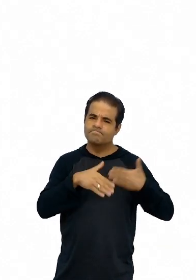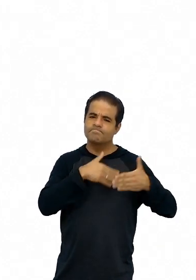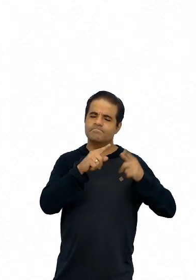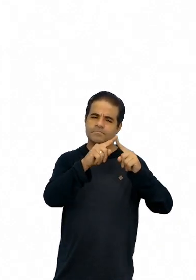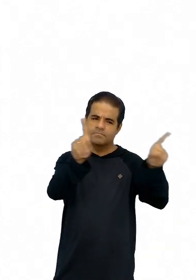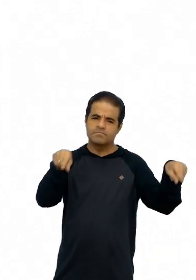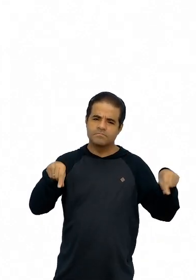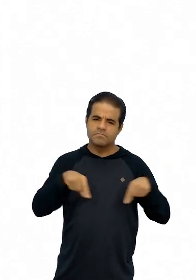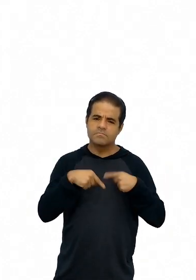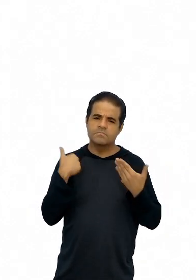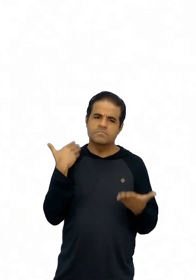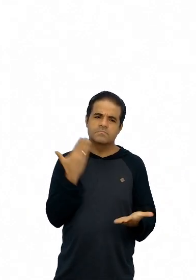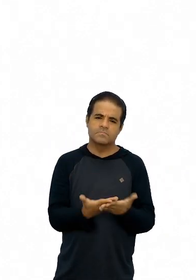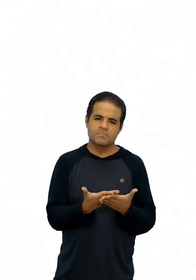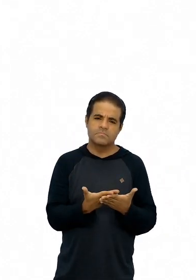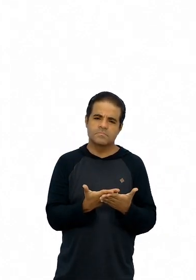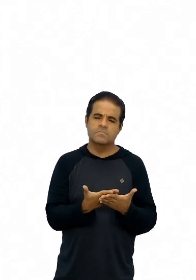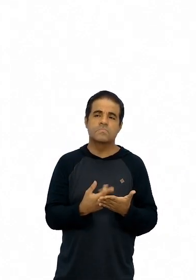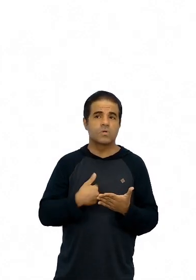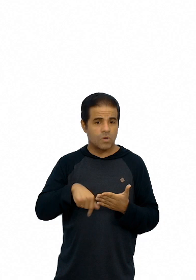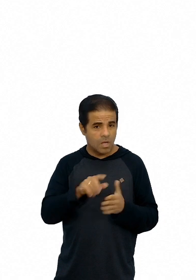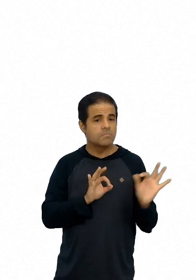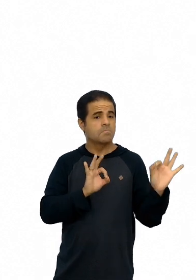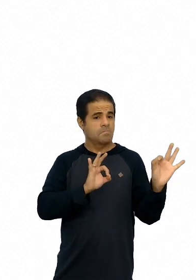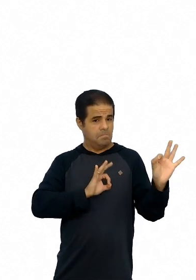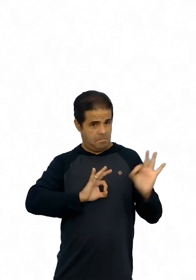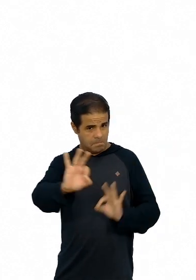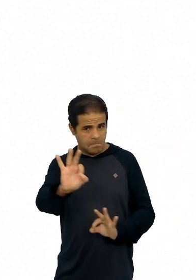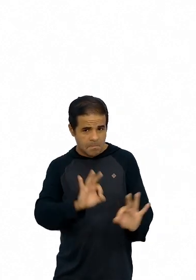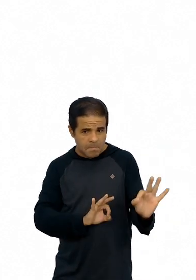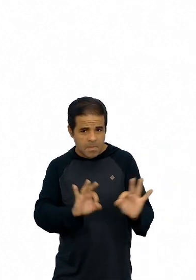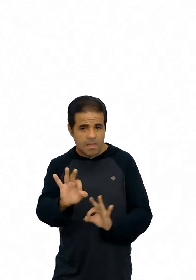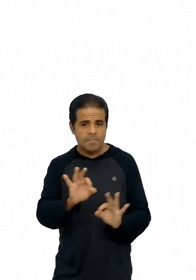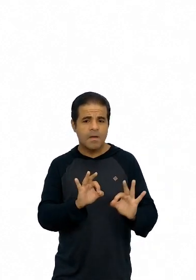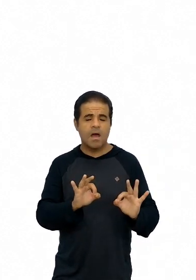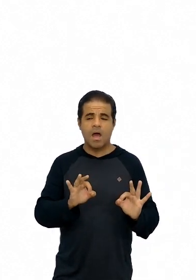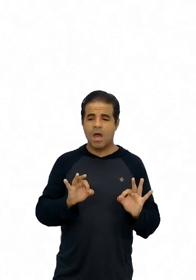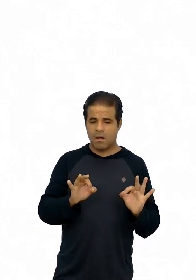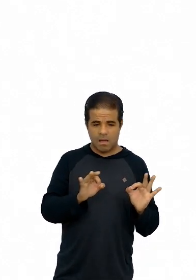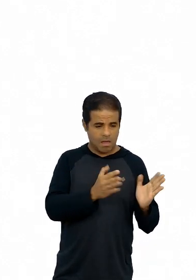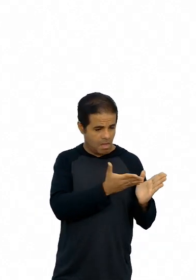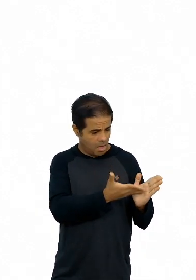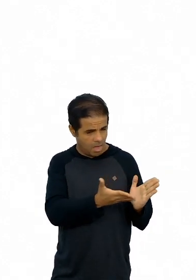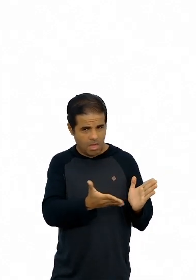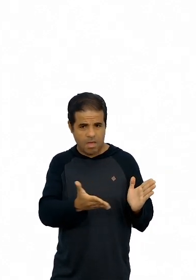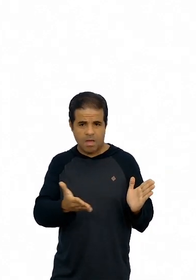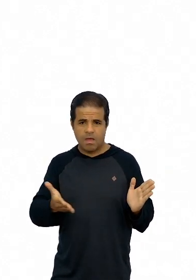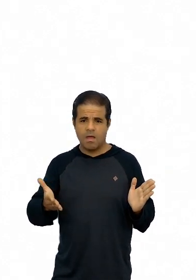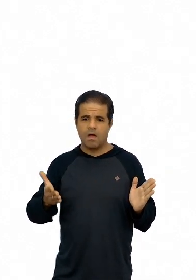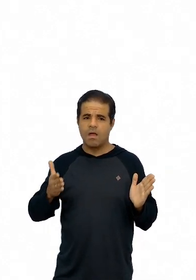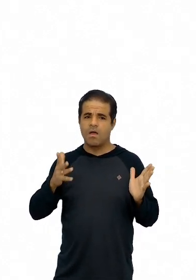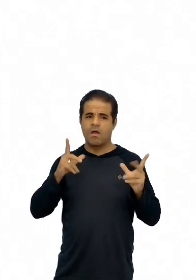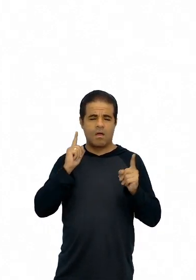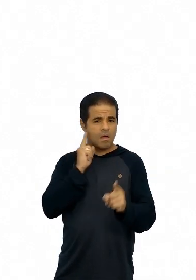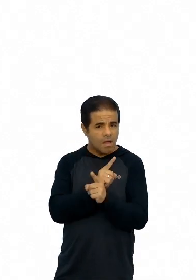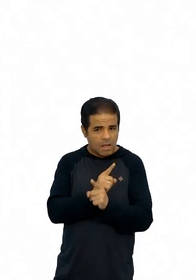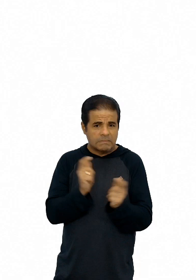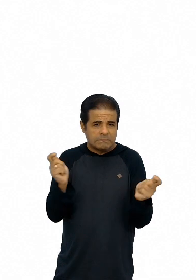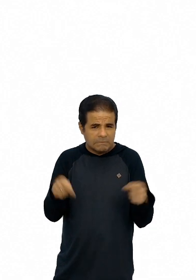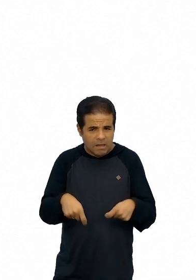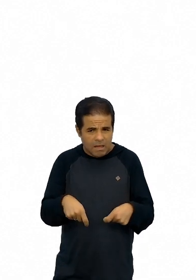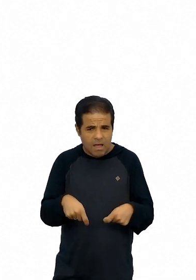sala de aula, né, e quando a gente se prepara, quando a gente tem um embasamento, a gente vai estar preparado para todas as situações?